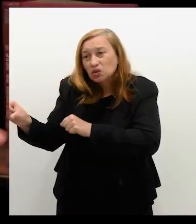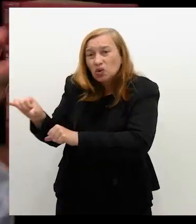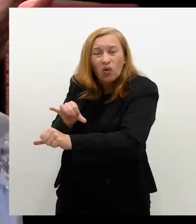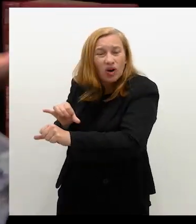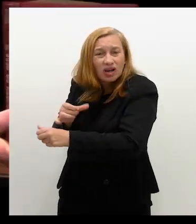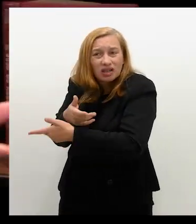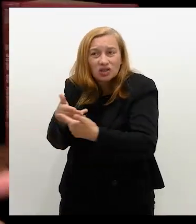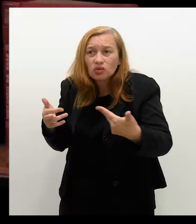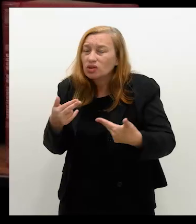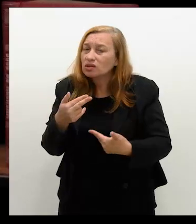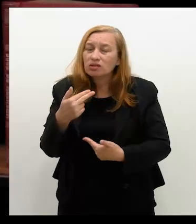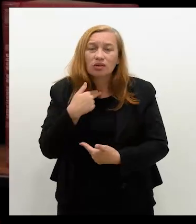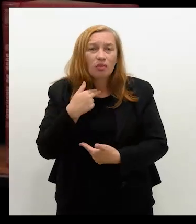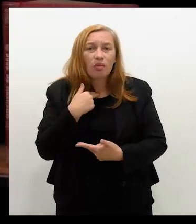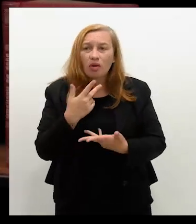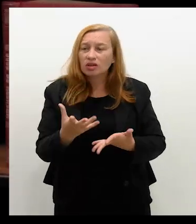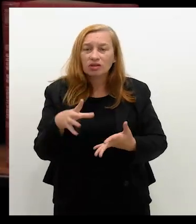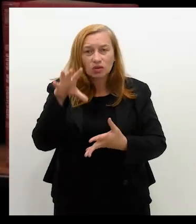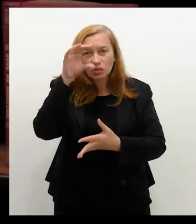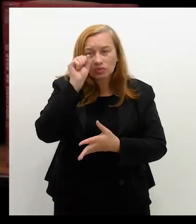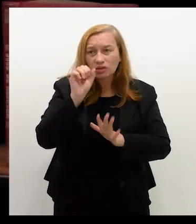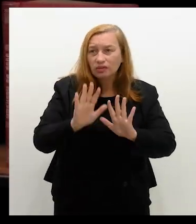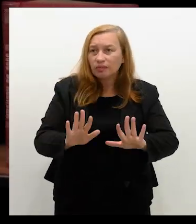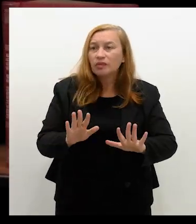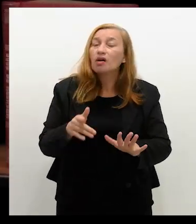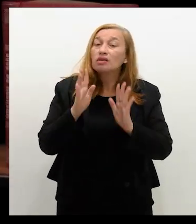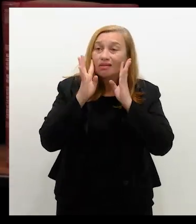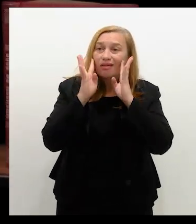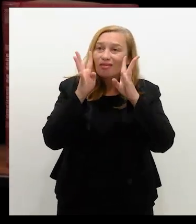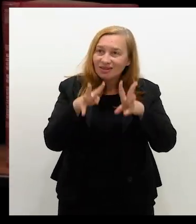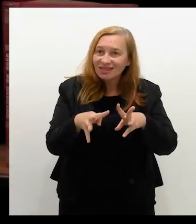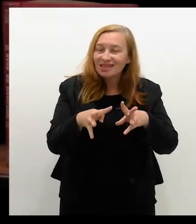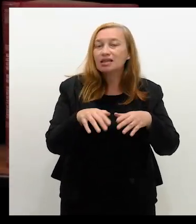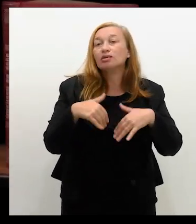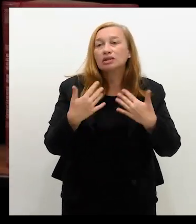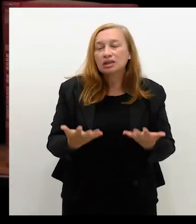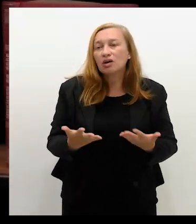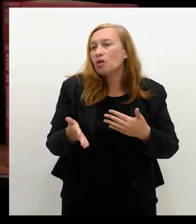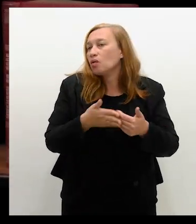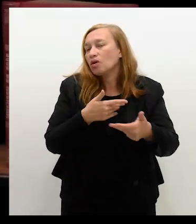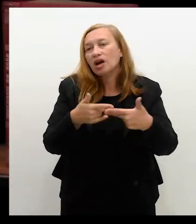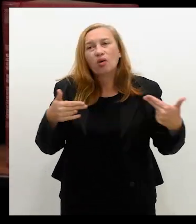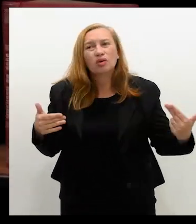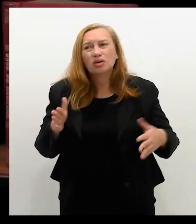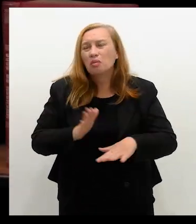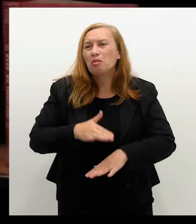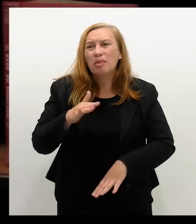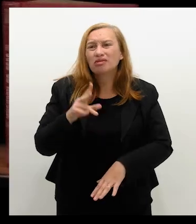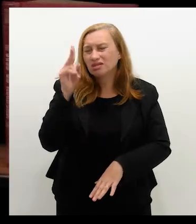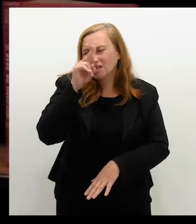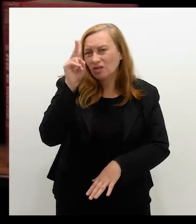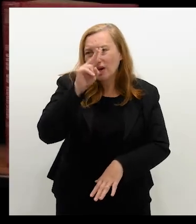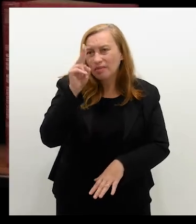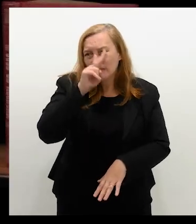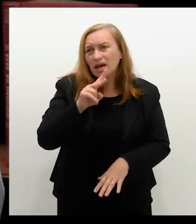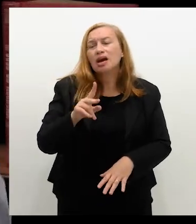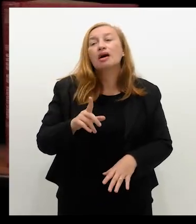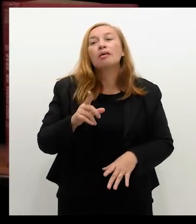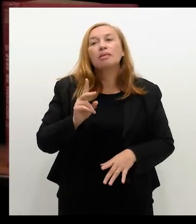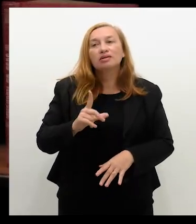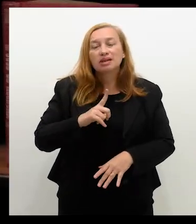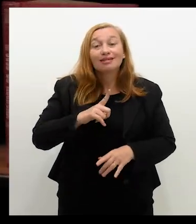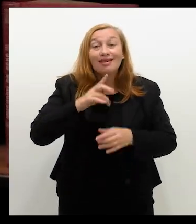seu subconsciente realmente não dorme. Né? Você está com atenção auditiva. Então, qualquer coisa, por mais que você não lembre, você vai